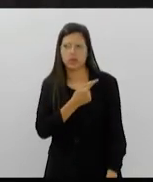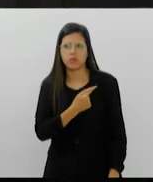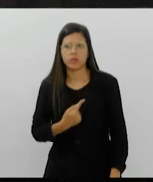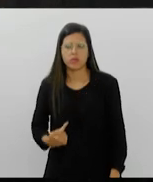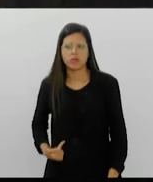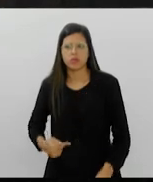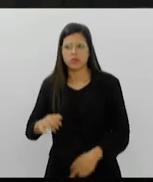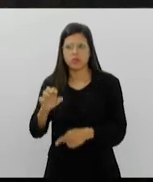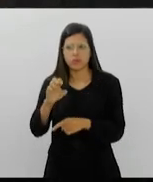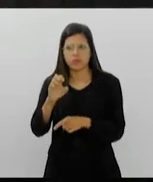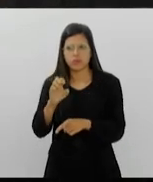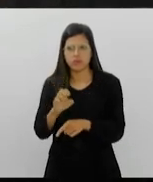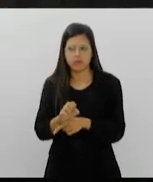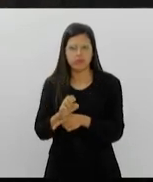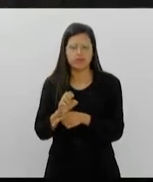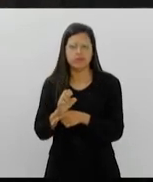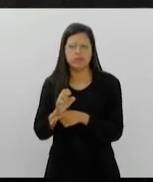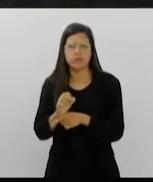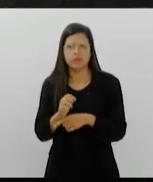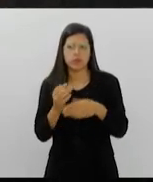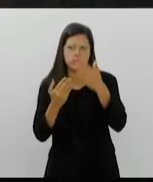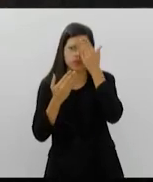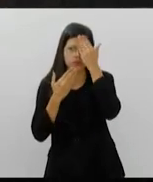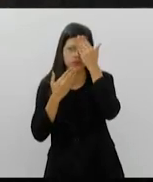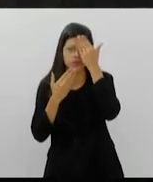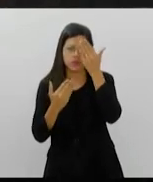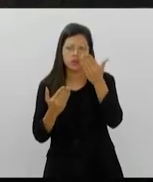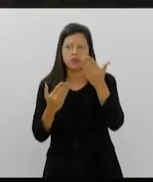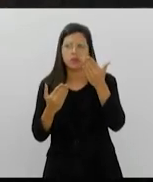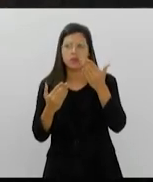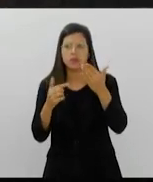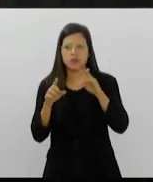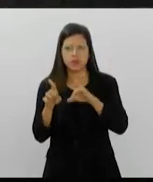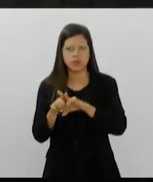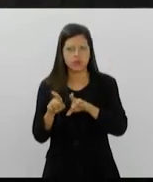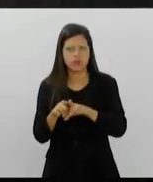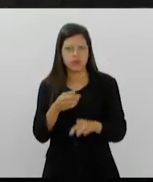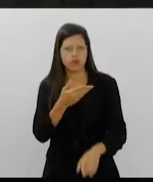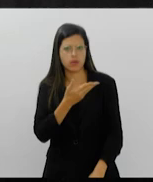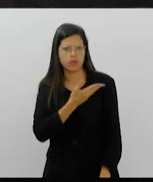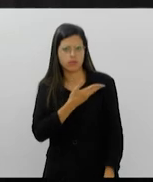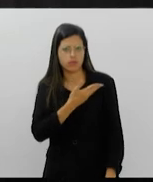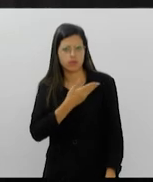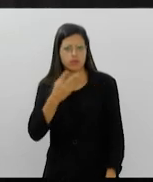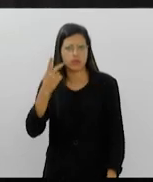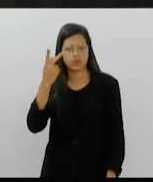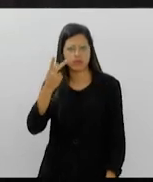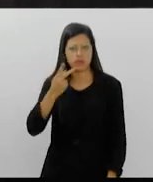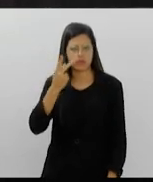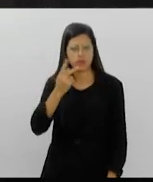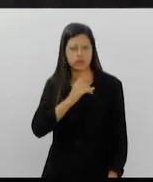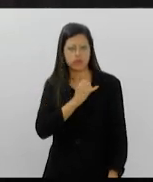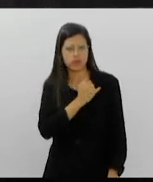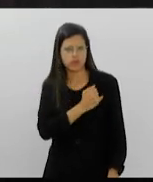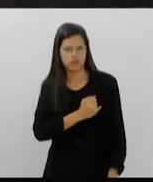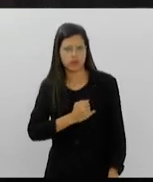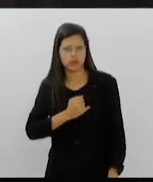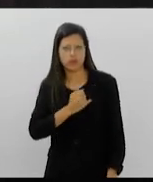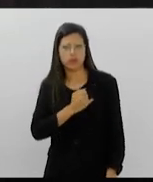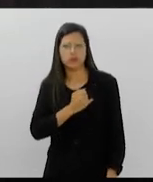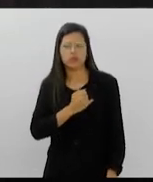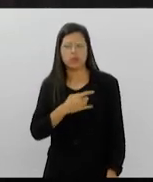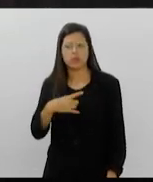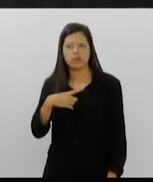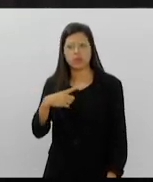estado, agradecer aos meus amigos políticos de São João de Meriti que estiveram ao meu lado,